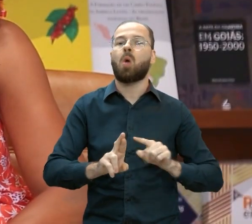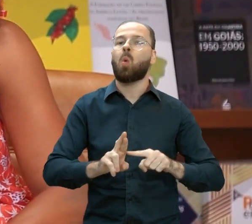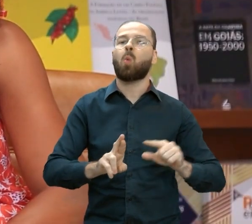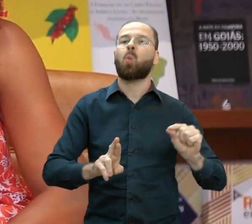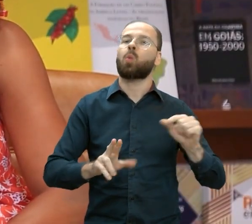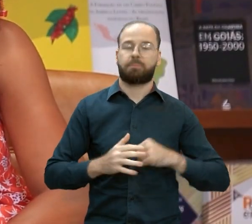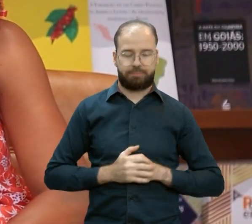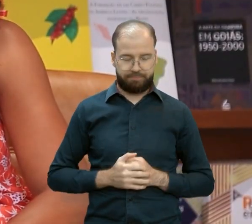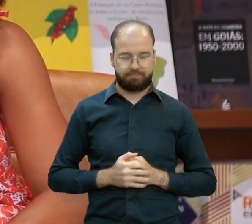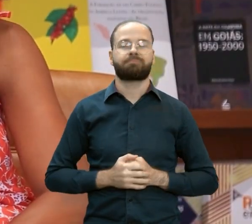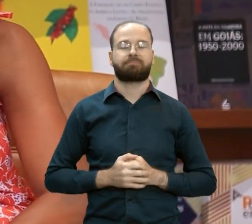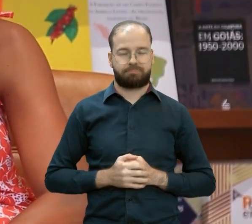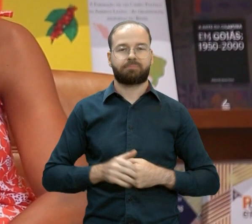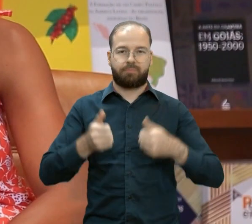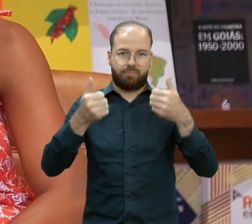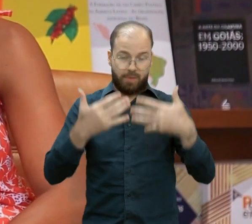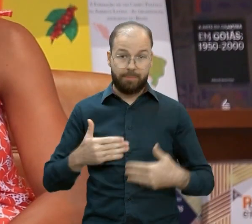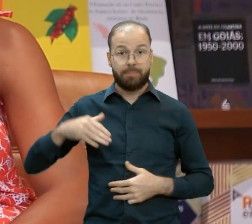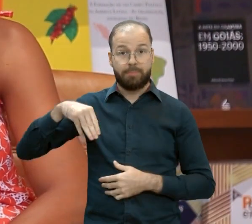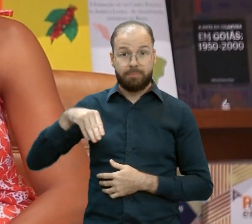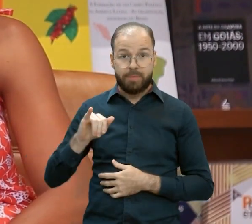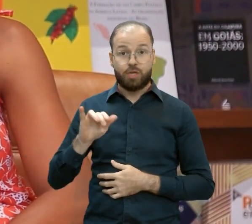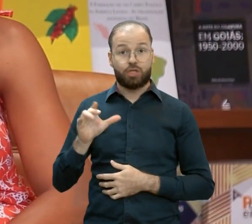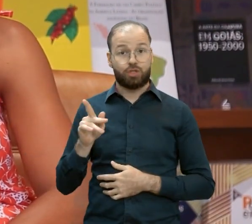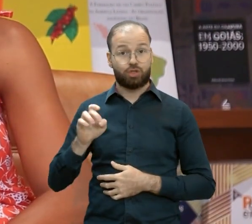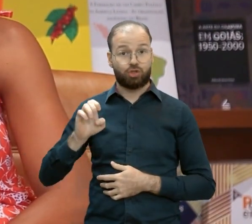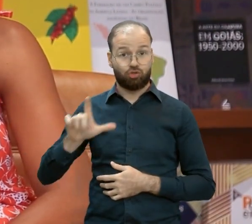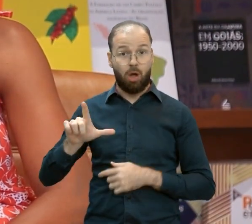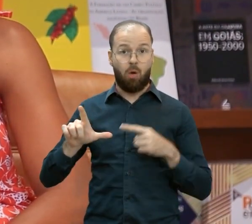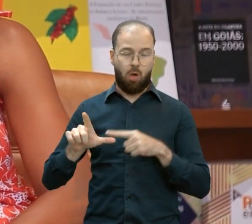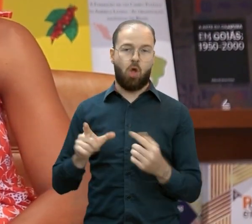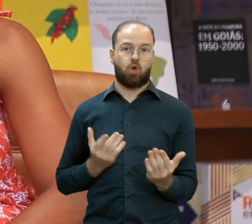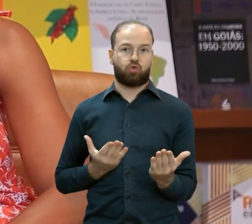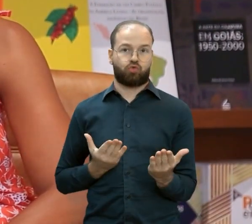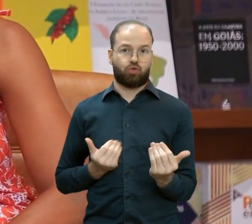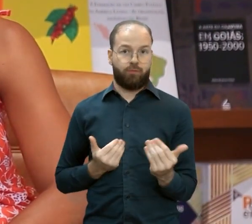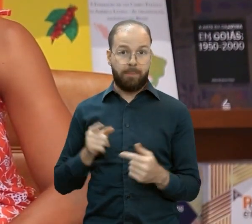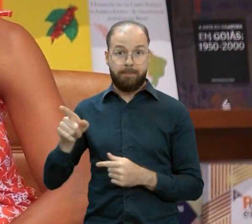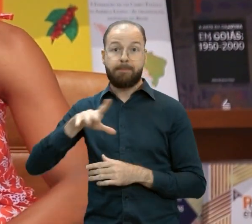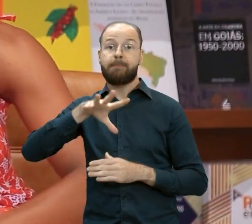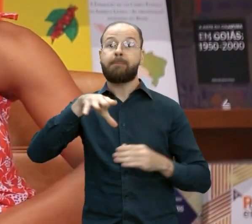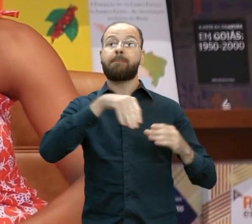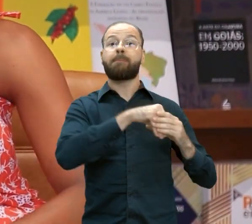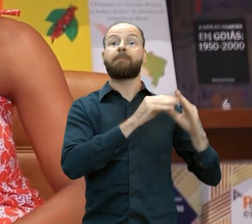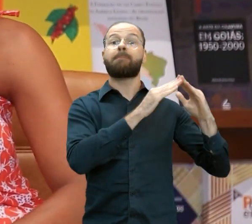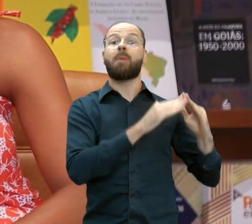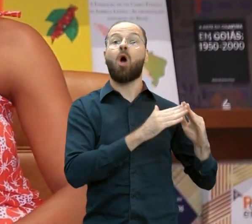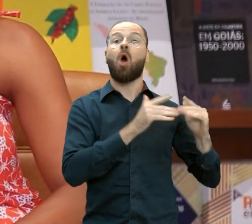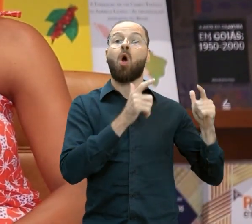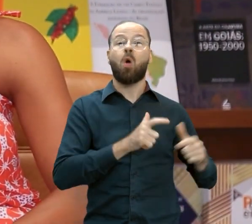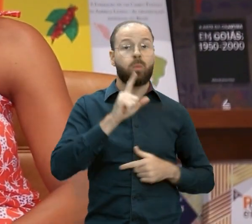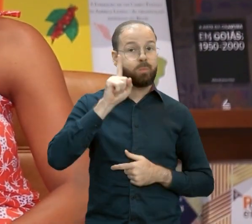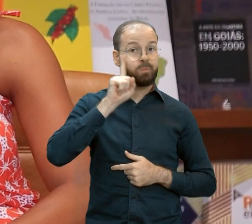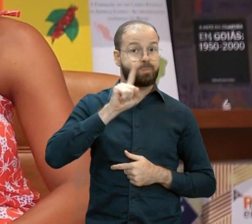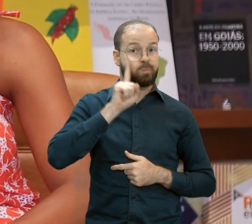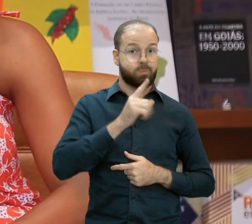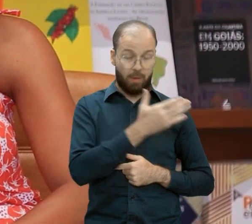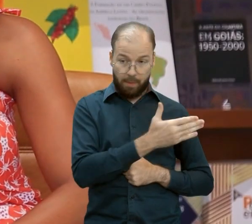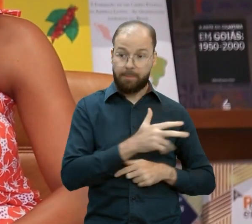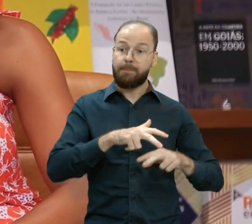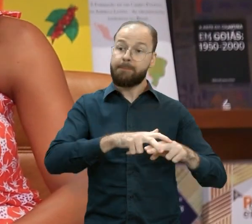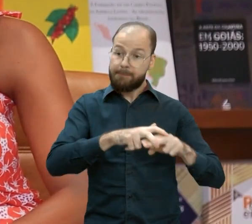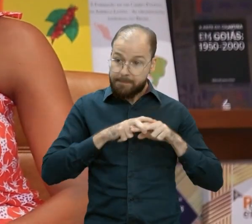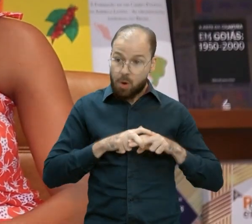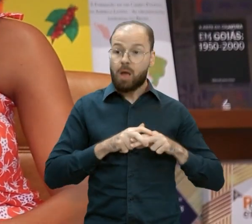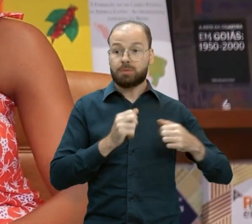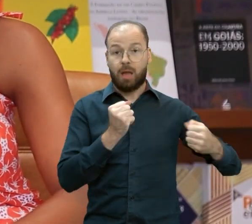ele é um jovem que mora nos Estados Unidos, graças às ações afirmativas. Então, na época, quando eu conheci Michel,